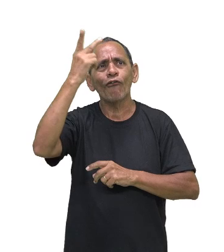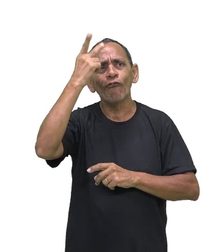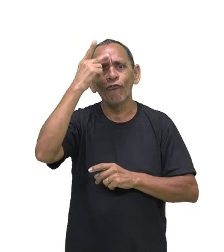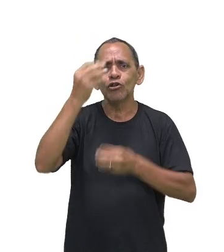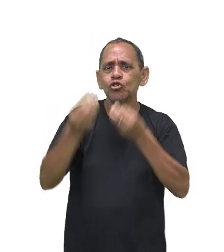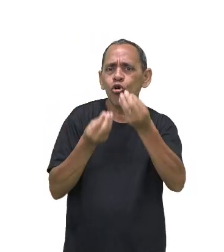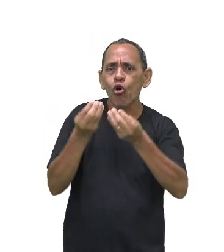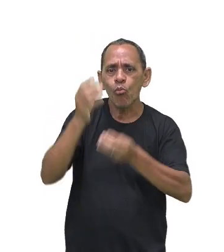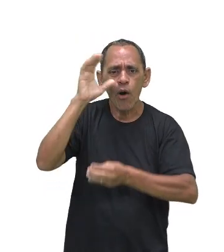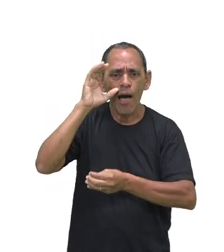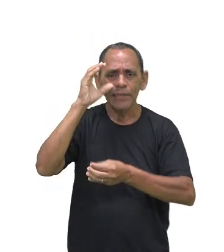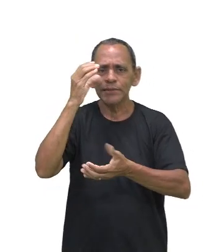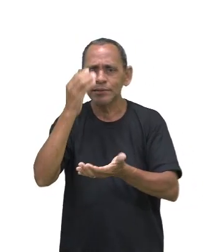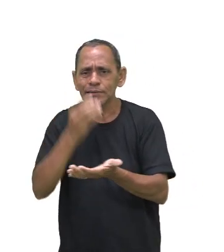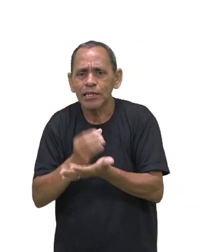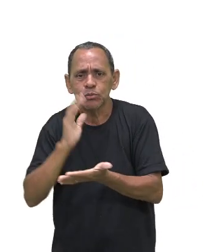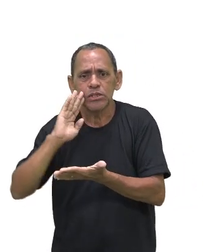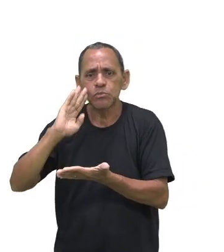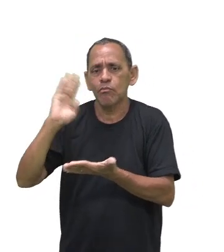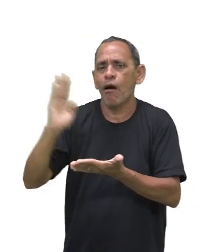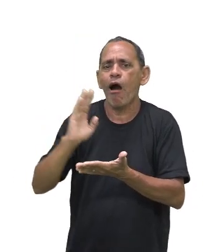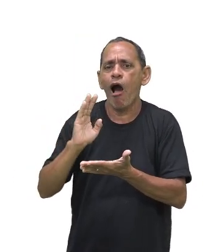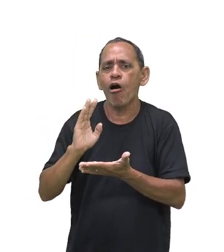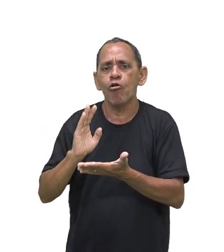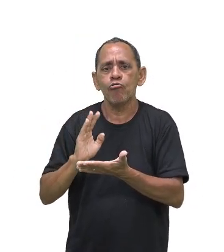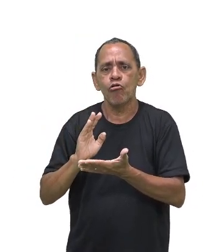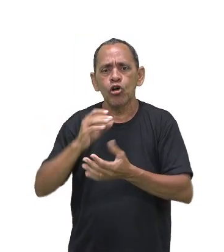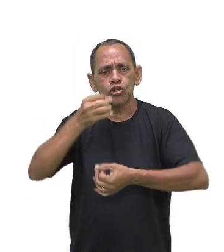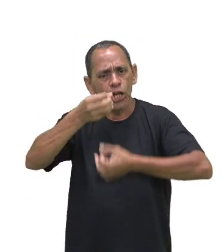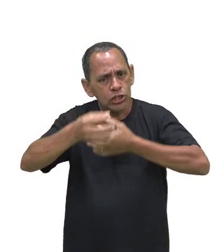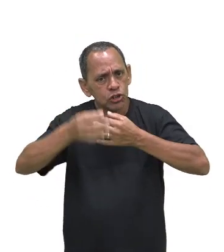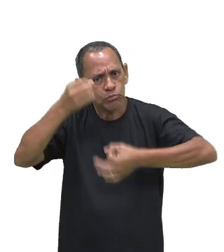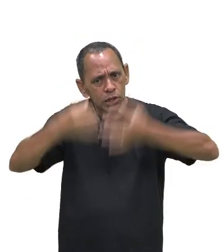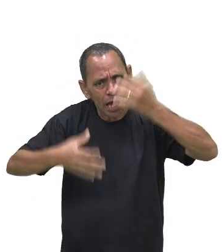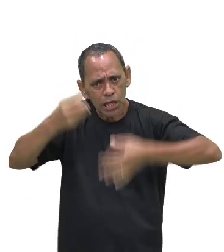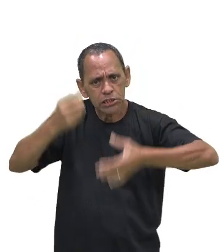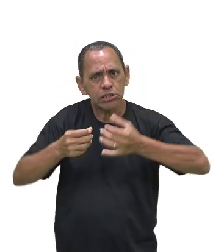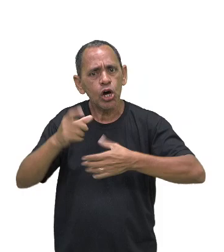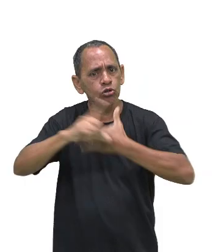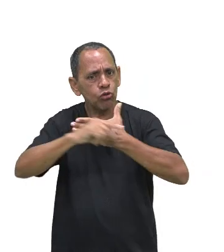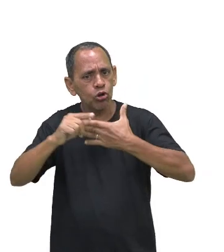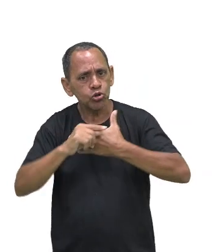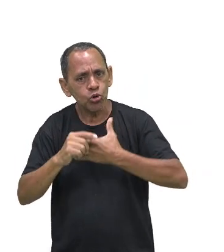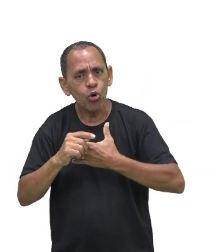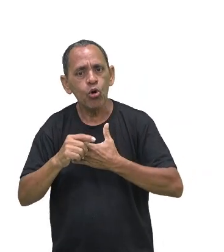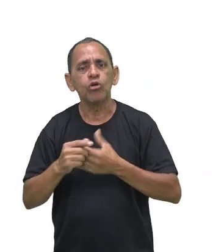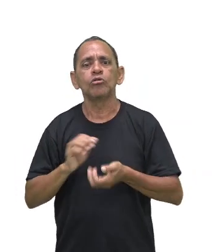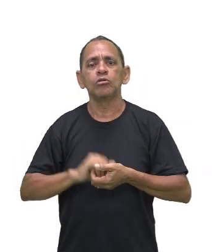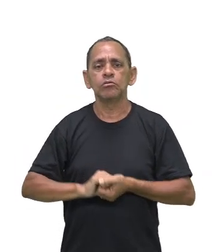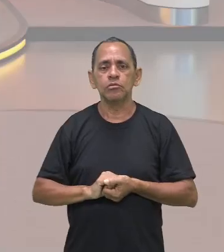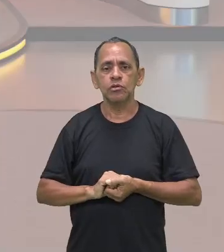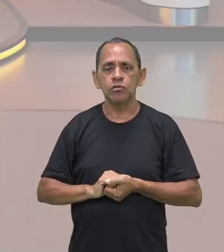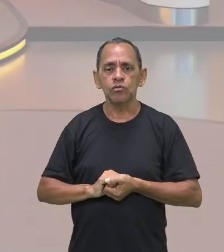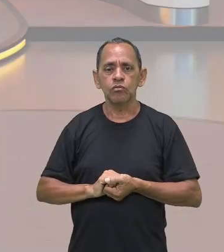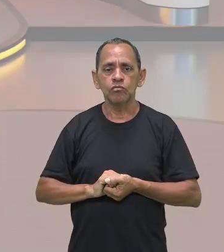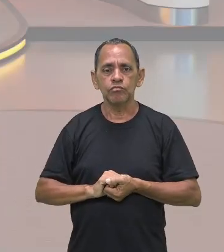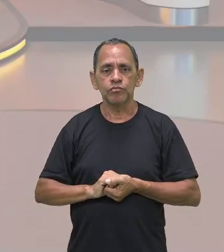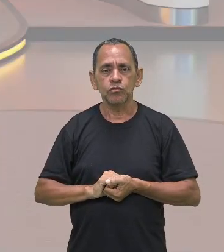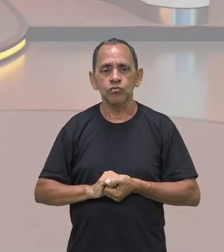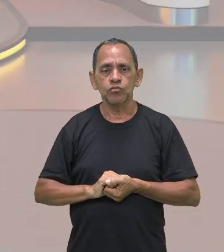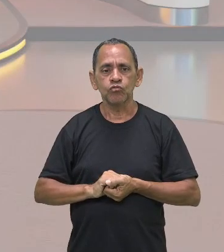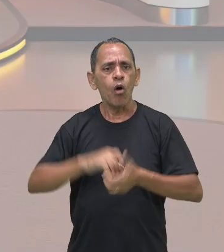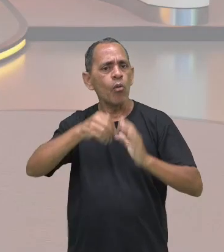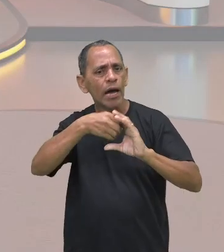tese principal, nas palavras do próprio autor, se nós formos traduzir, ele está dizendo o quê? Que o Brasil que